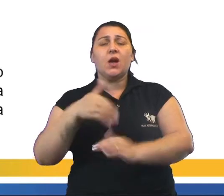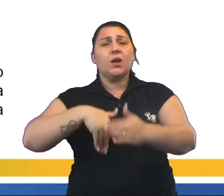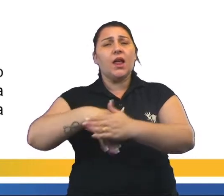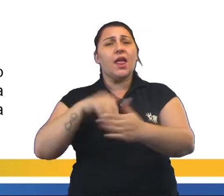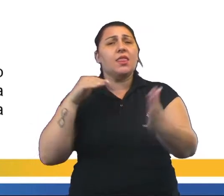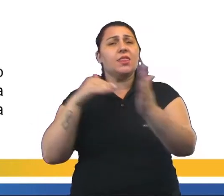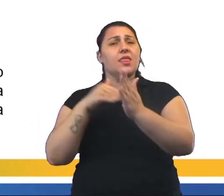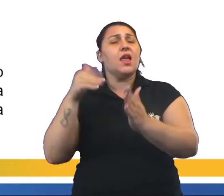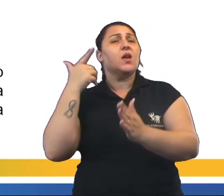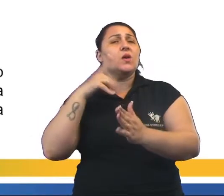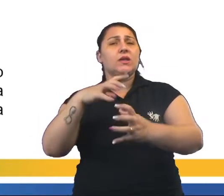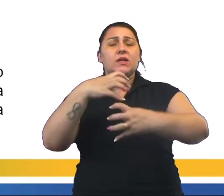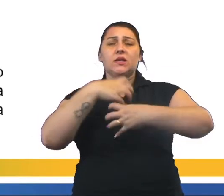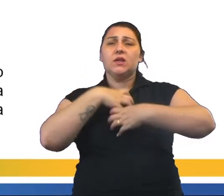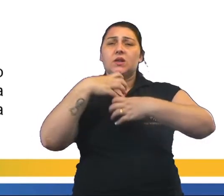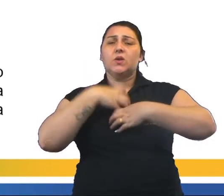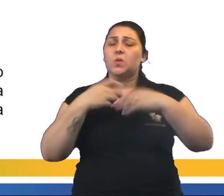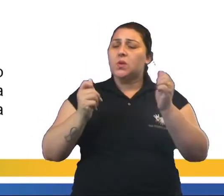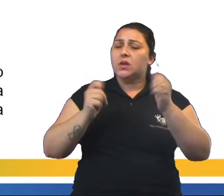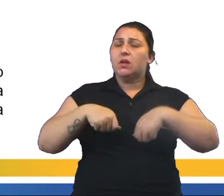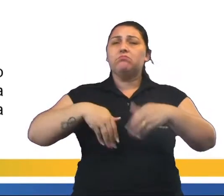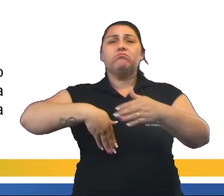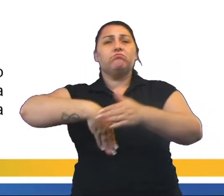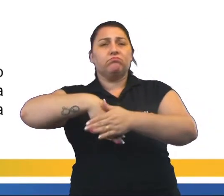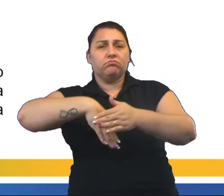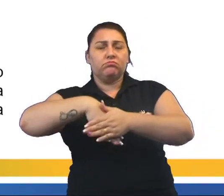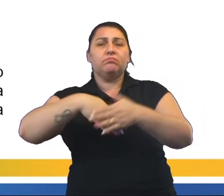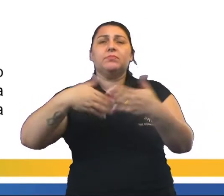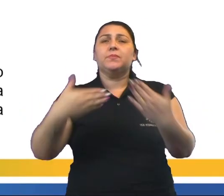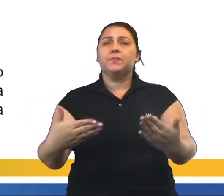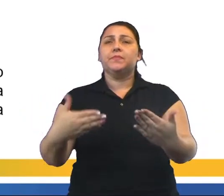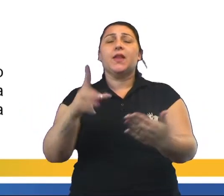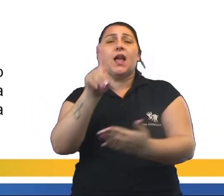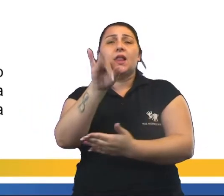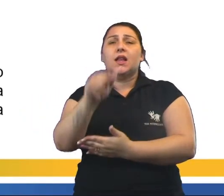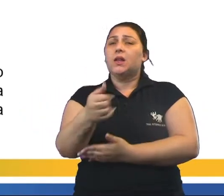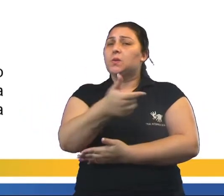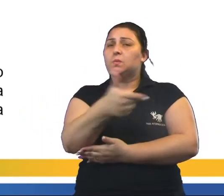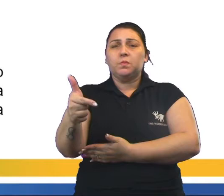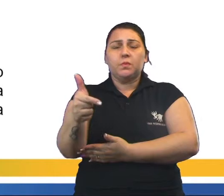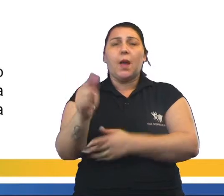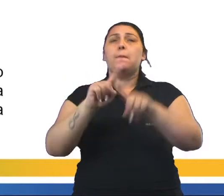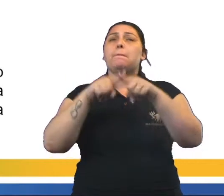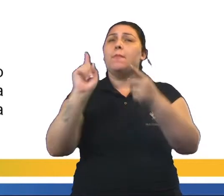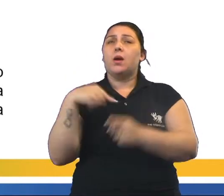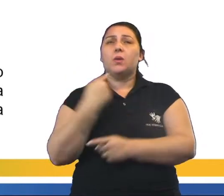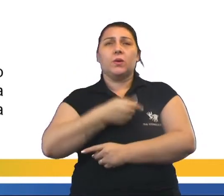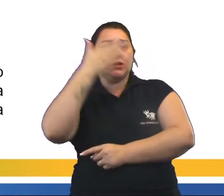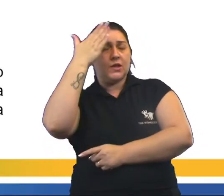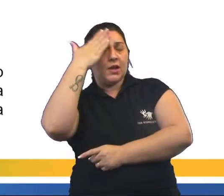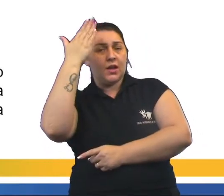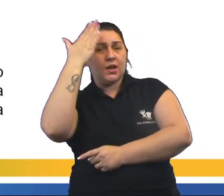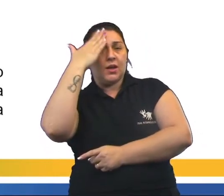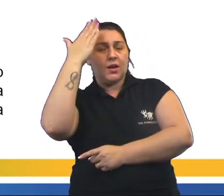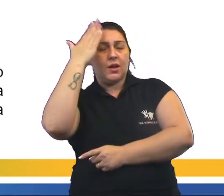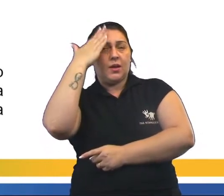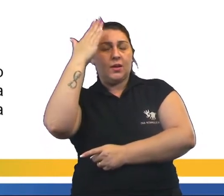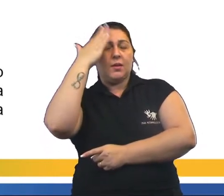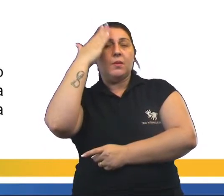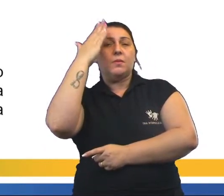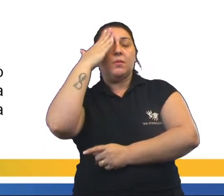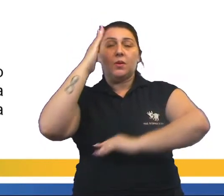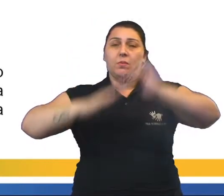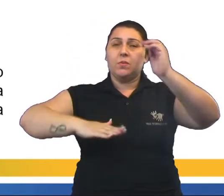jogar até quando eu sentir que eu tenho condição de jogar. Então, a data não existe. Mas a gente sabe que a carreira de jogadora